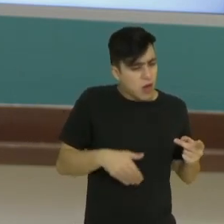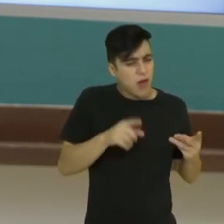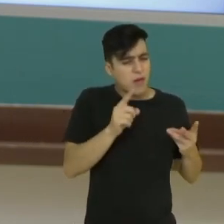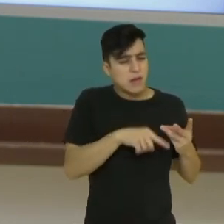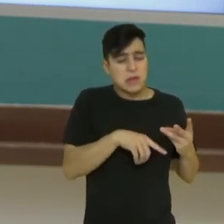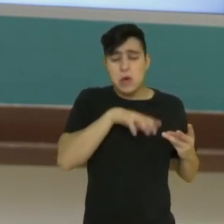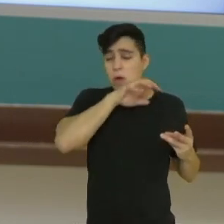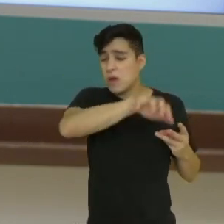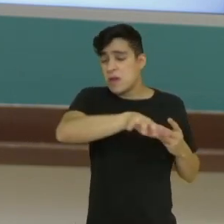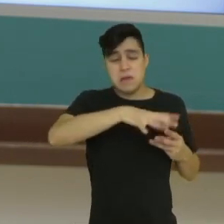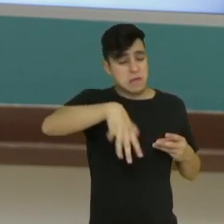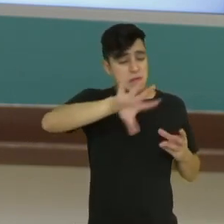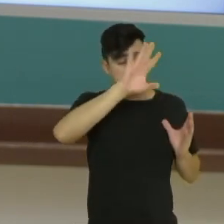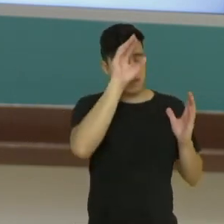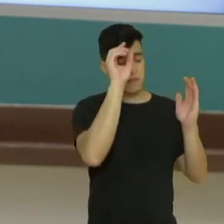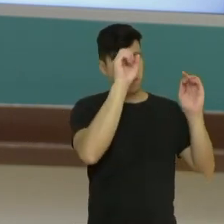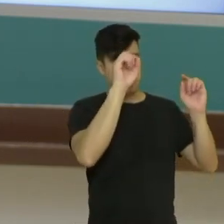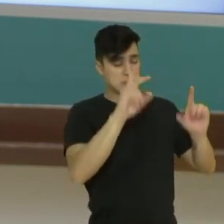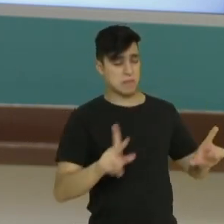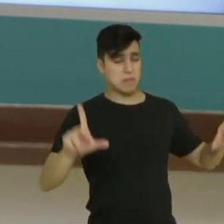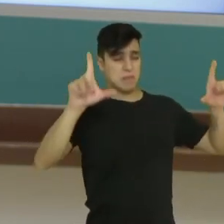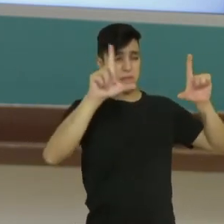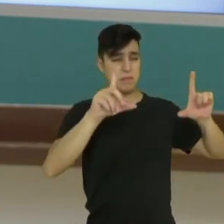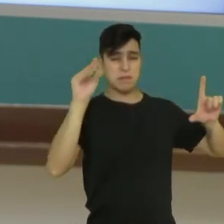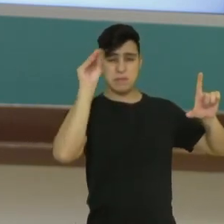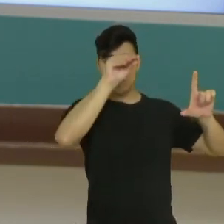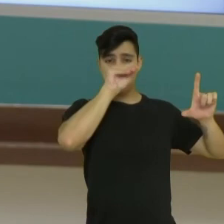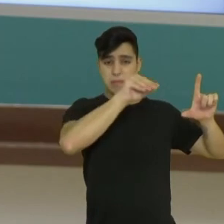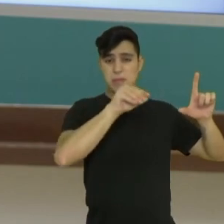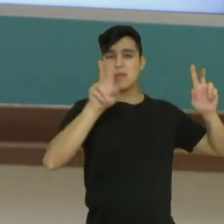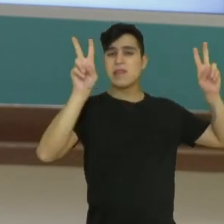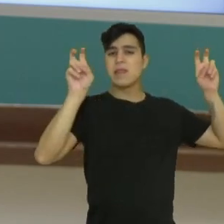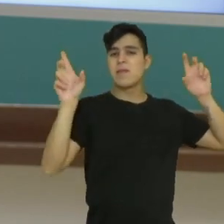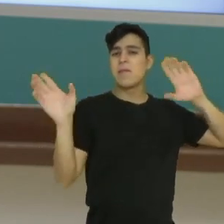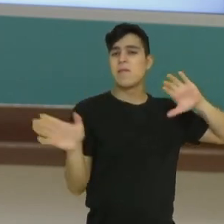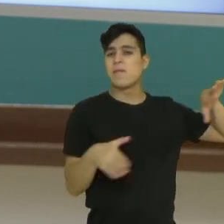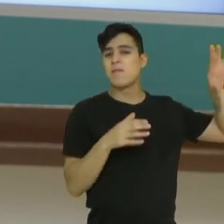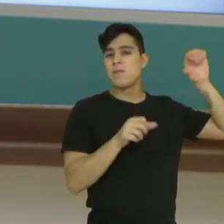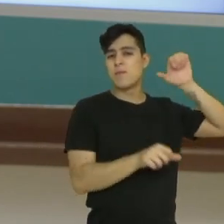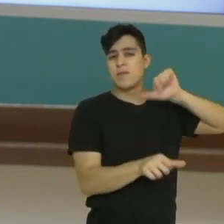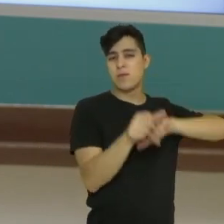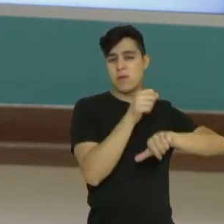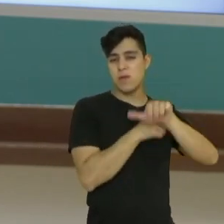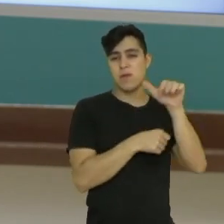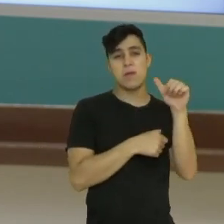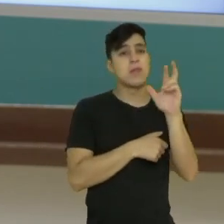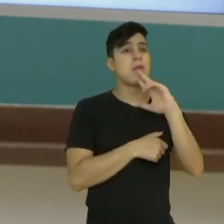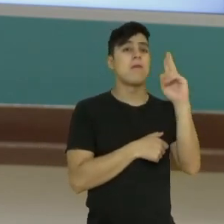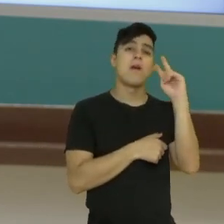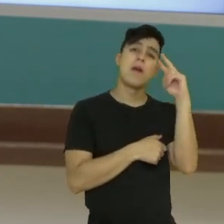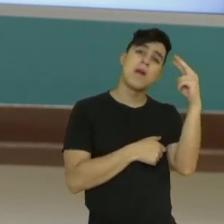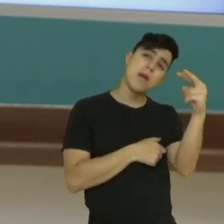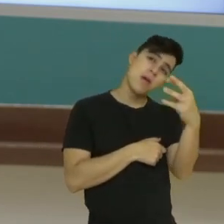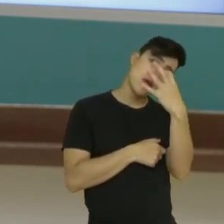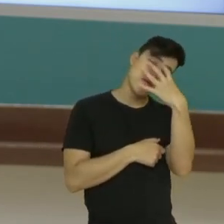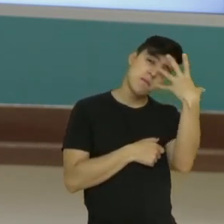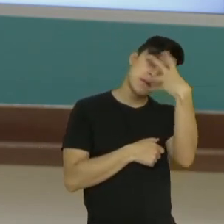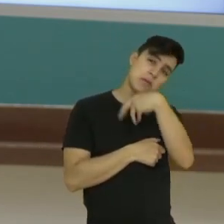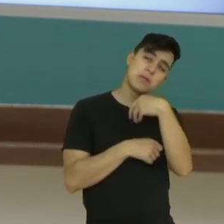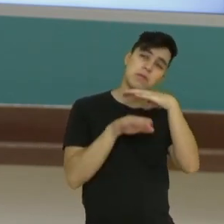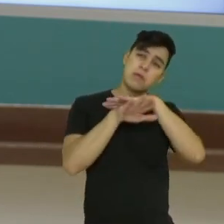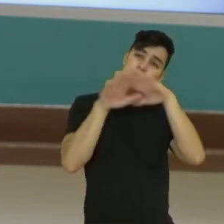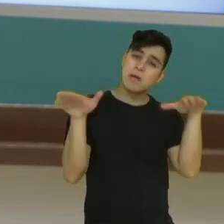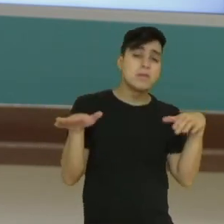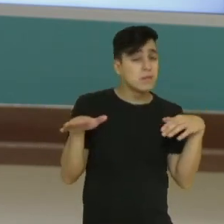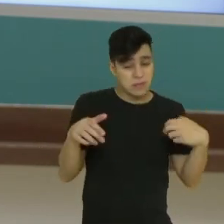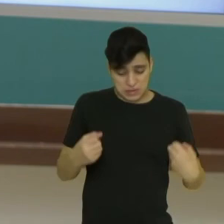o terror. Então existe uma mudança de temática e agora não é mais uma reprodução daquilo que a pessoa enxerga na tela, mas a reprodução